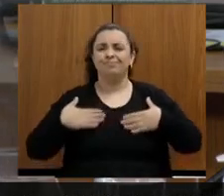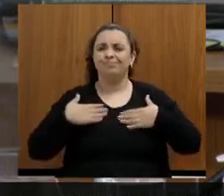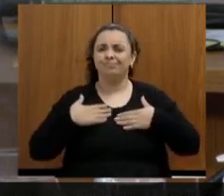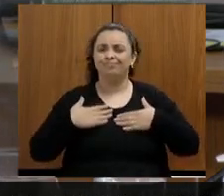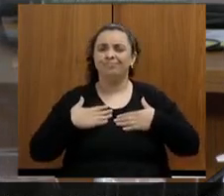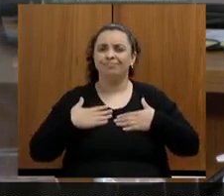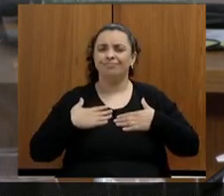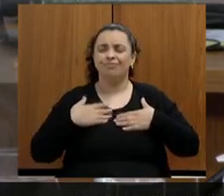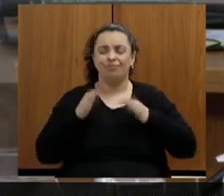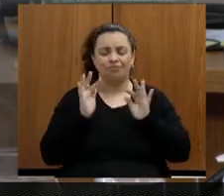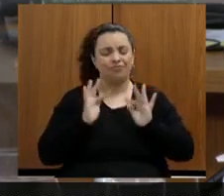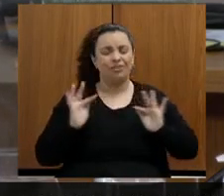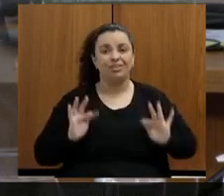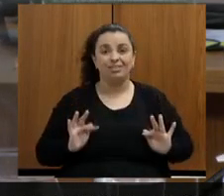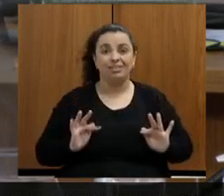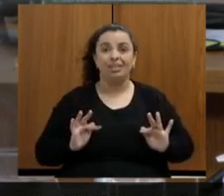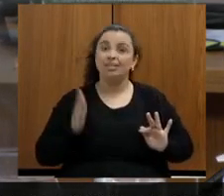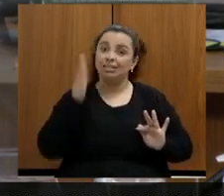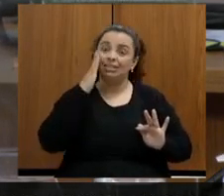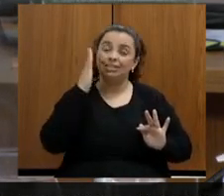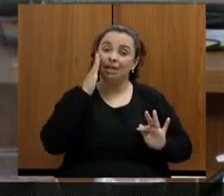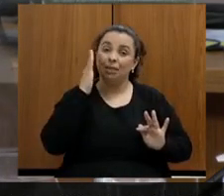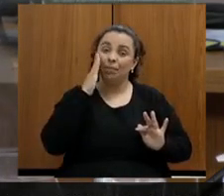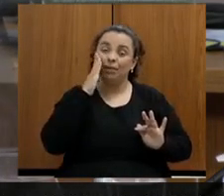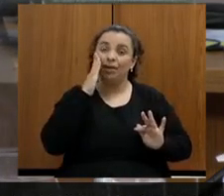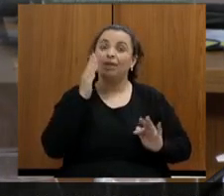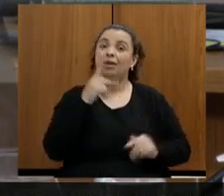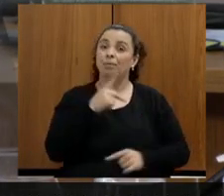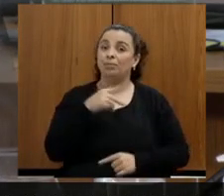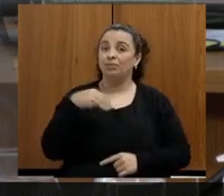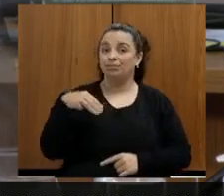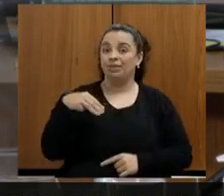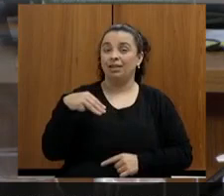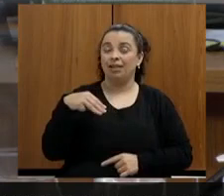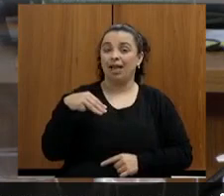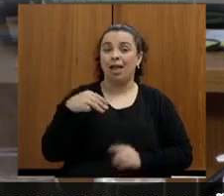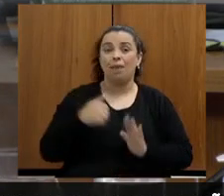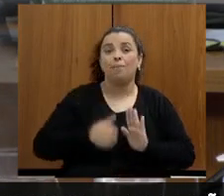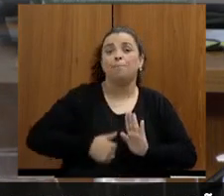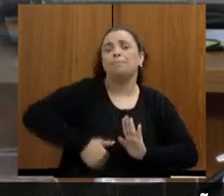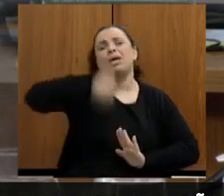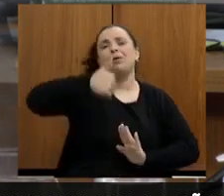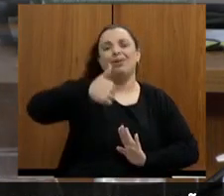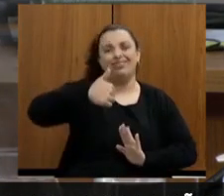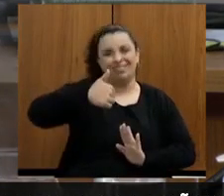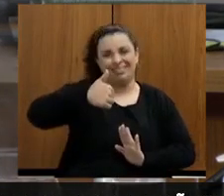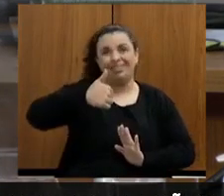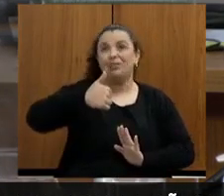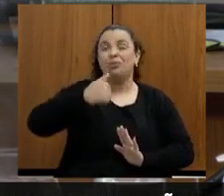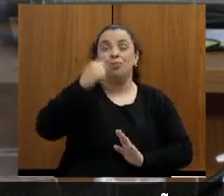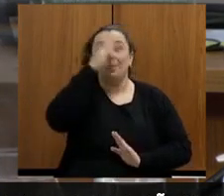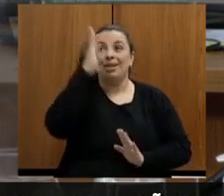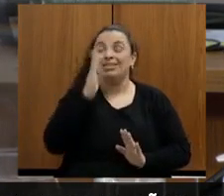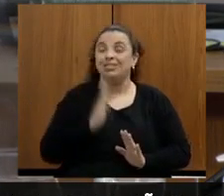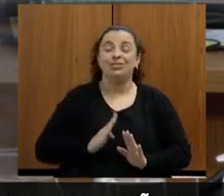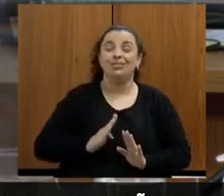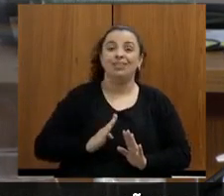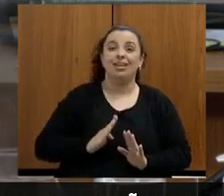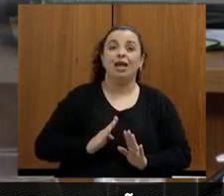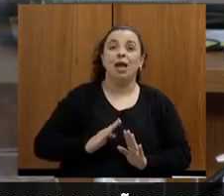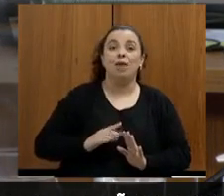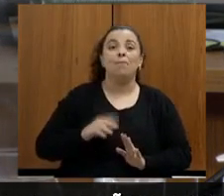que a nossa polícia militar e a número um de do nosso país a gente fica orgulhoso